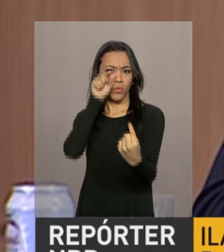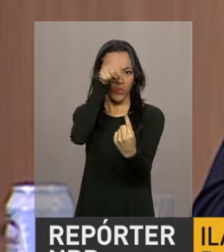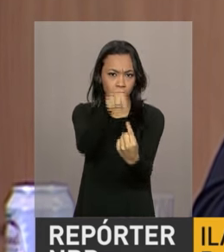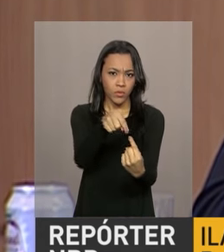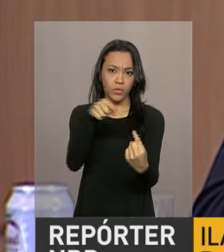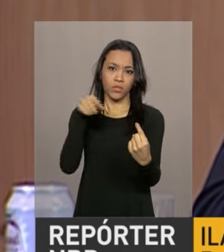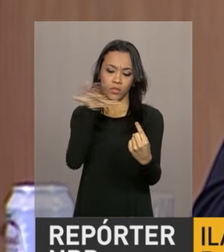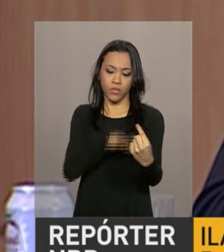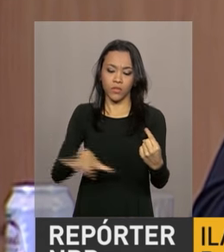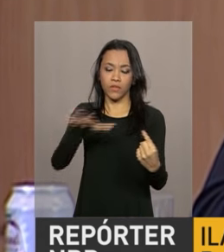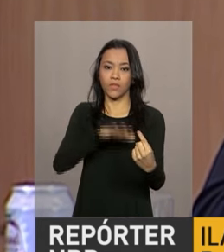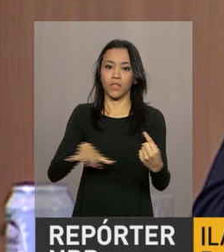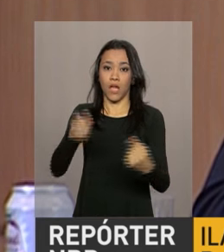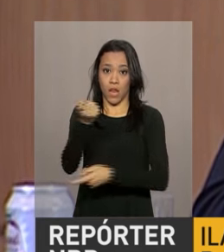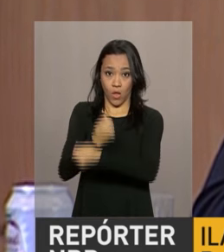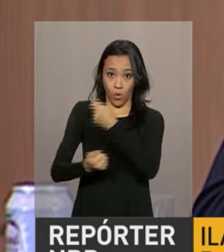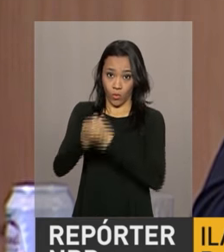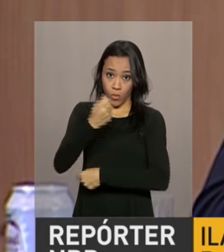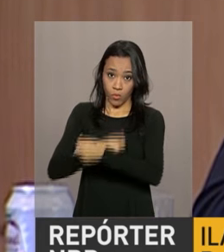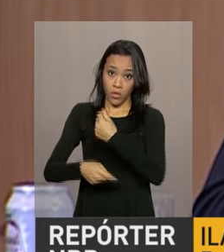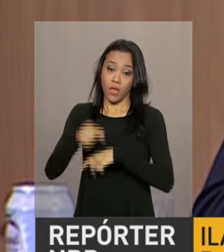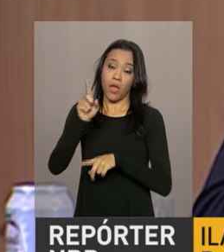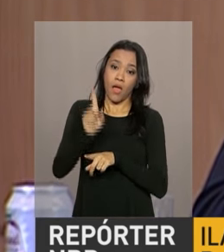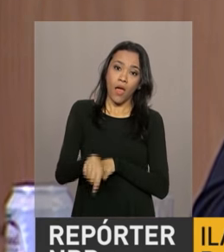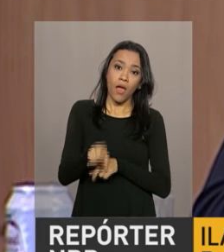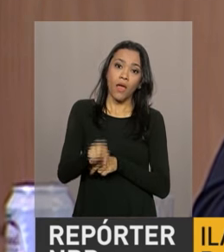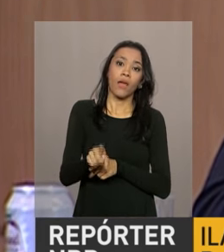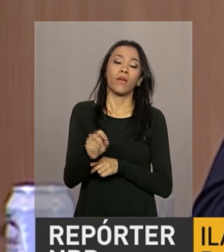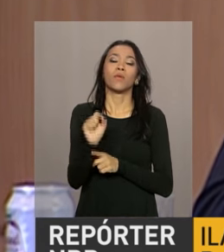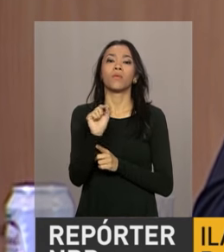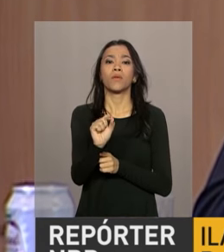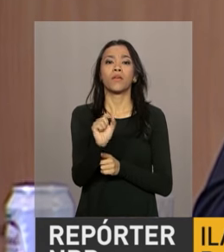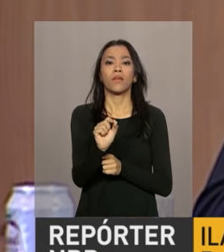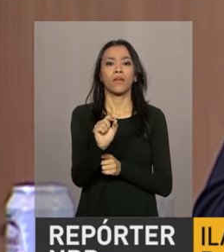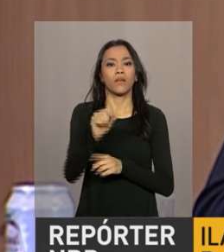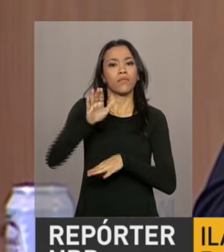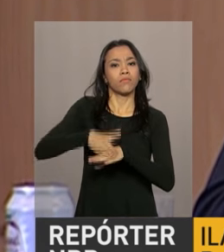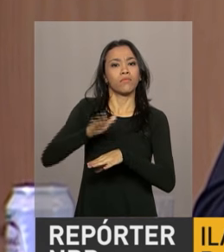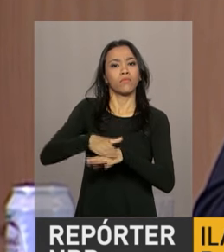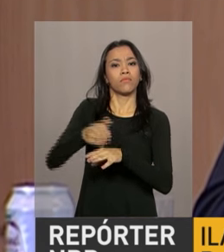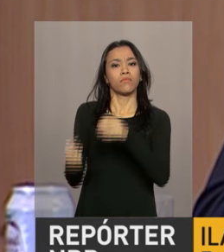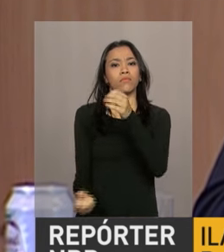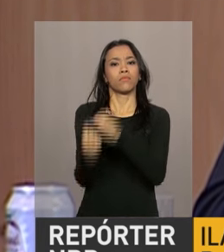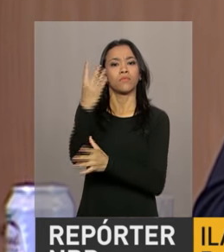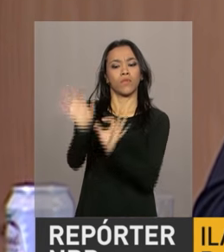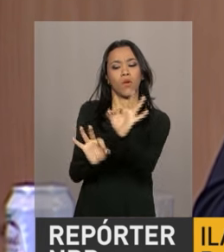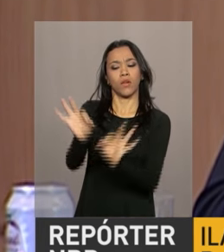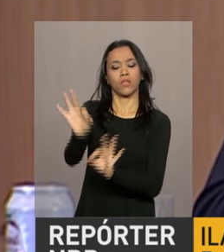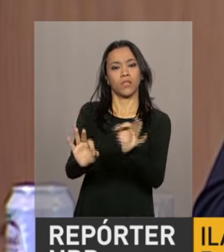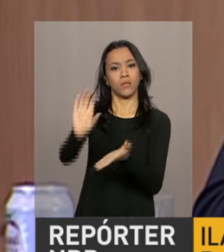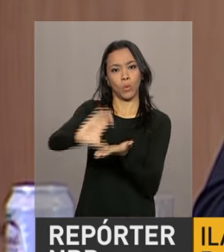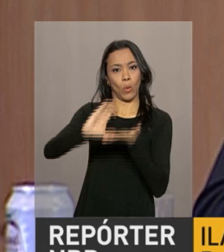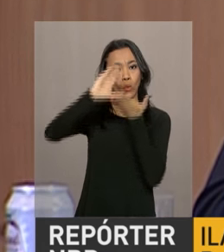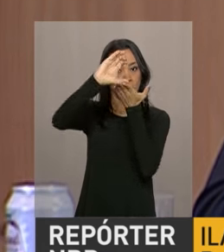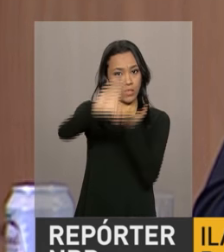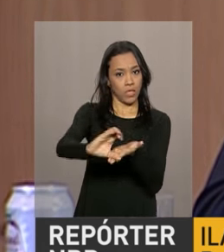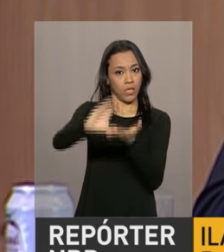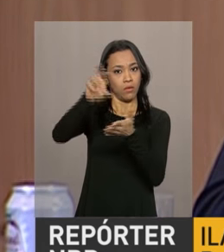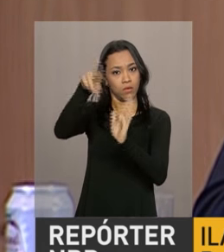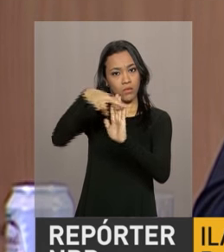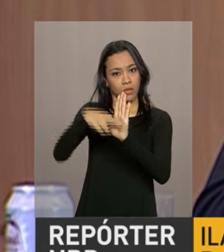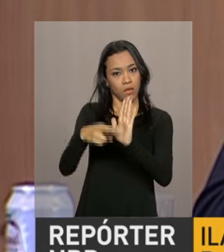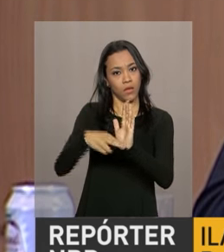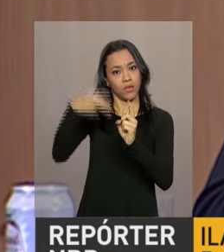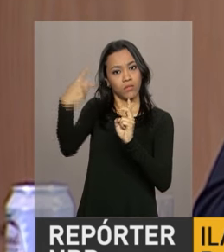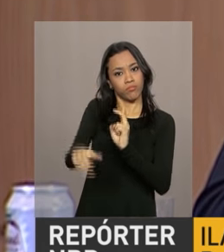monetária é o centro do intervalo definido pelo Conselho Monetário Nacional e a importância do